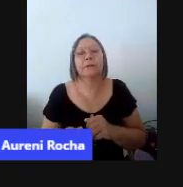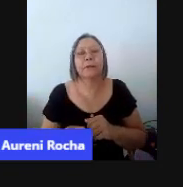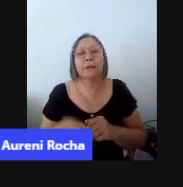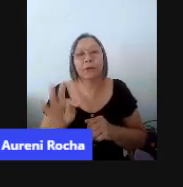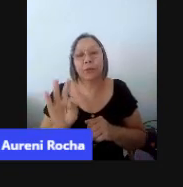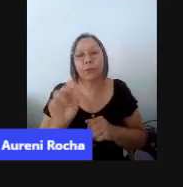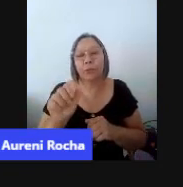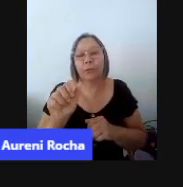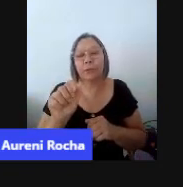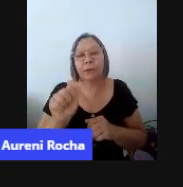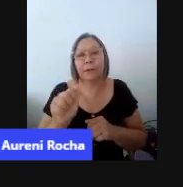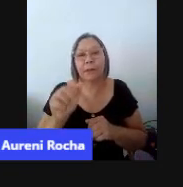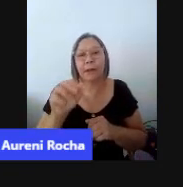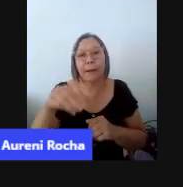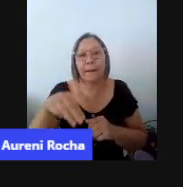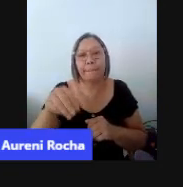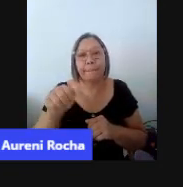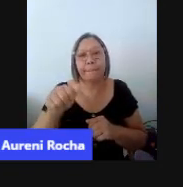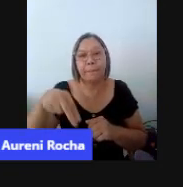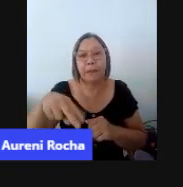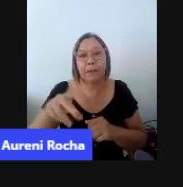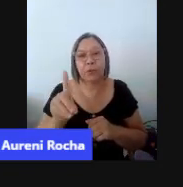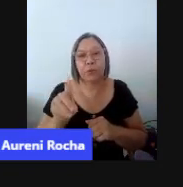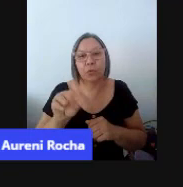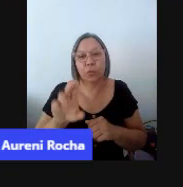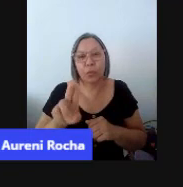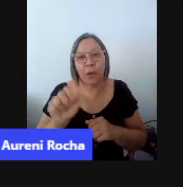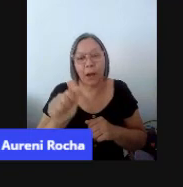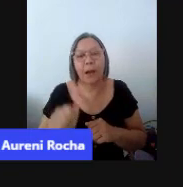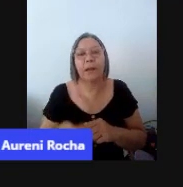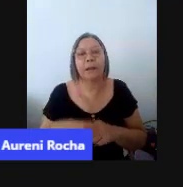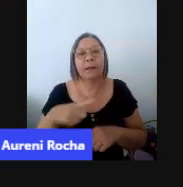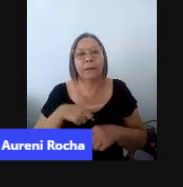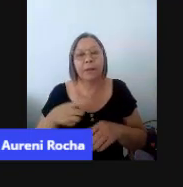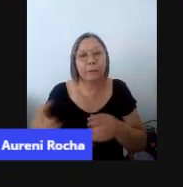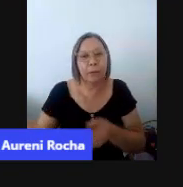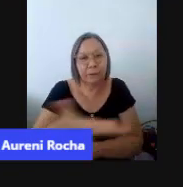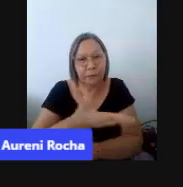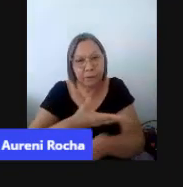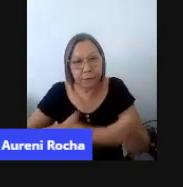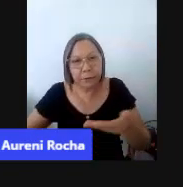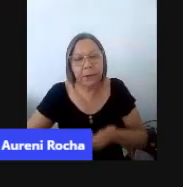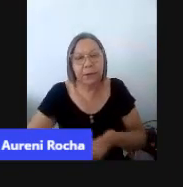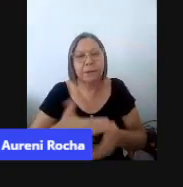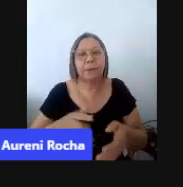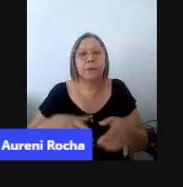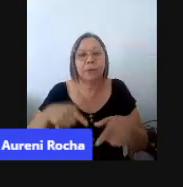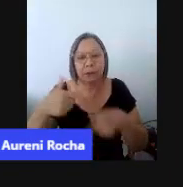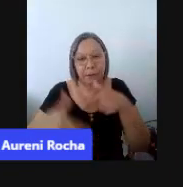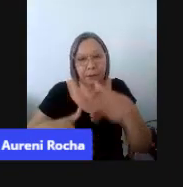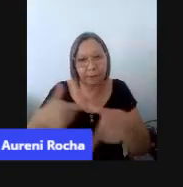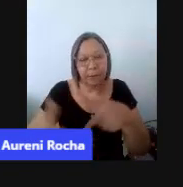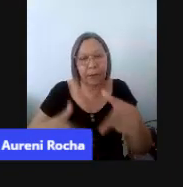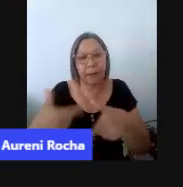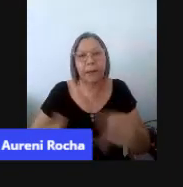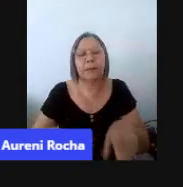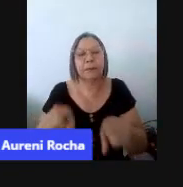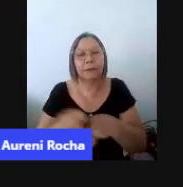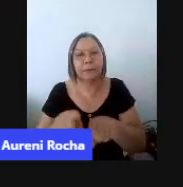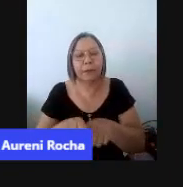terceiro ano, né, o bem-estar animal, que também pode ser trabalhado nos outros anos do ensino